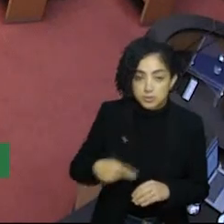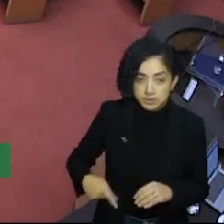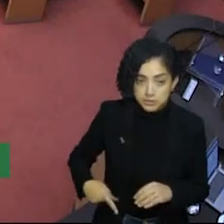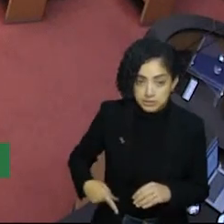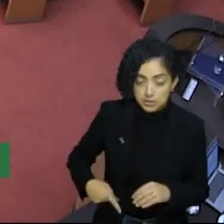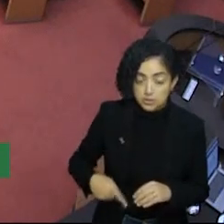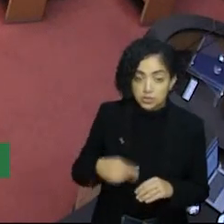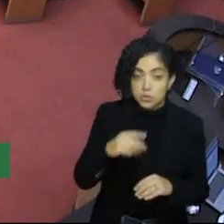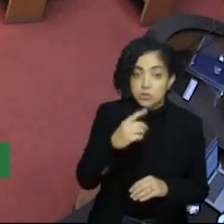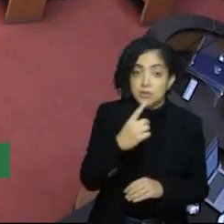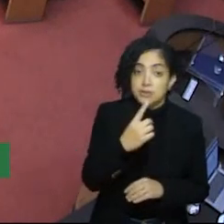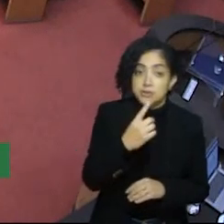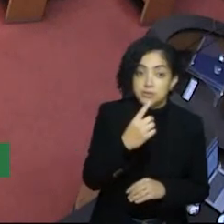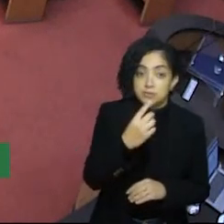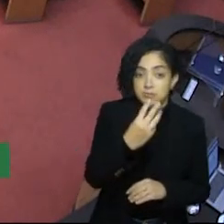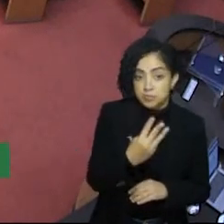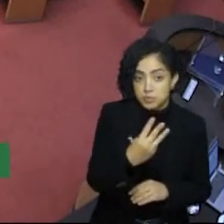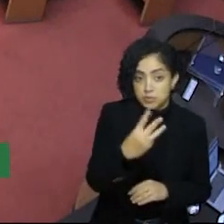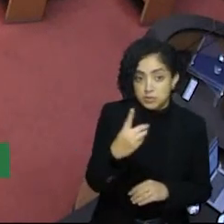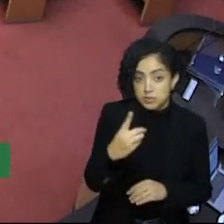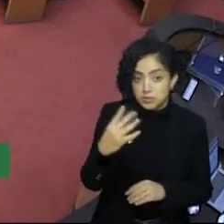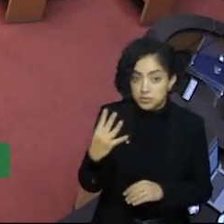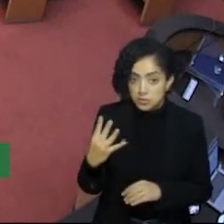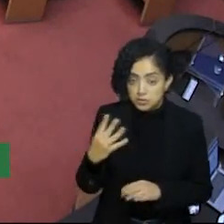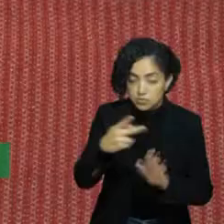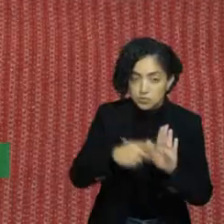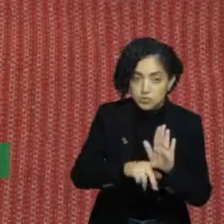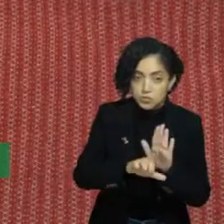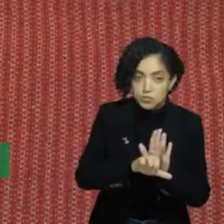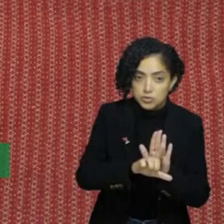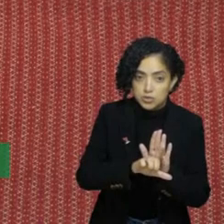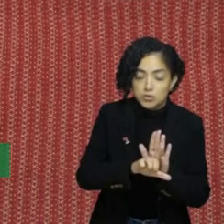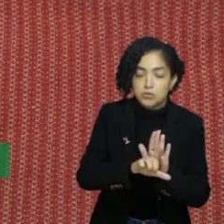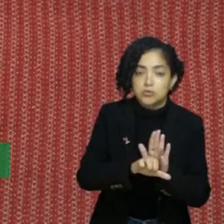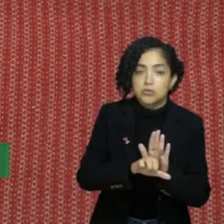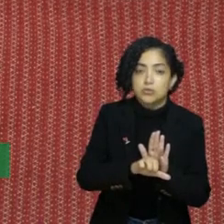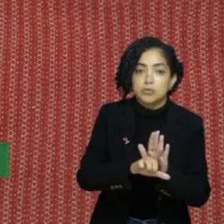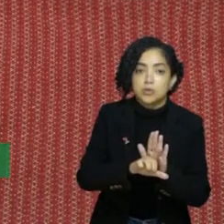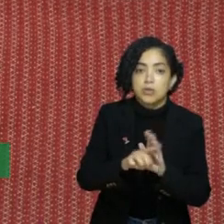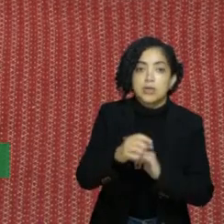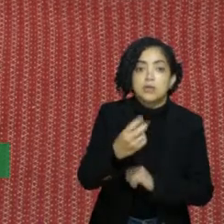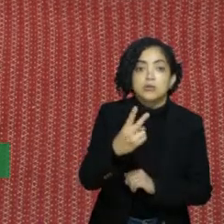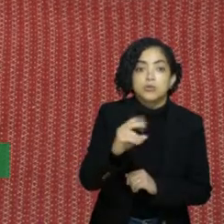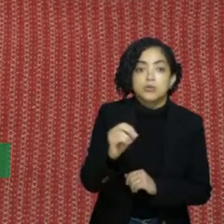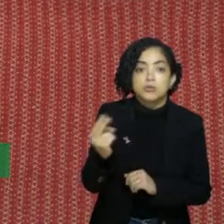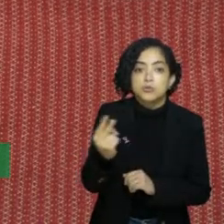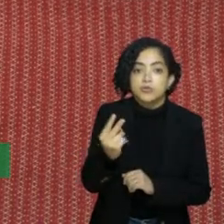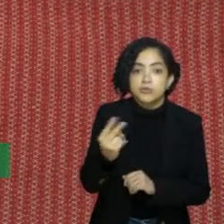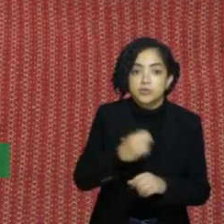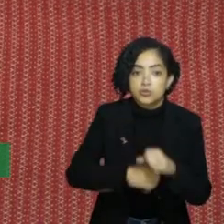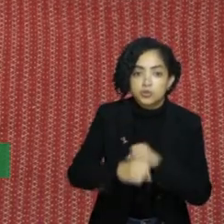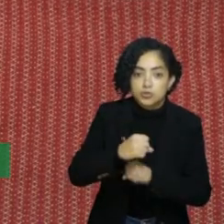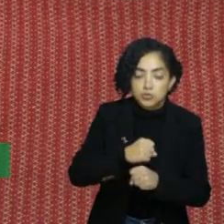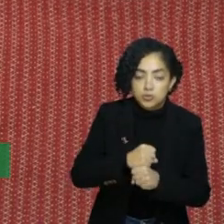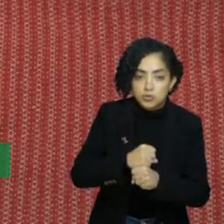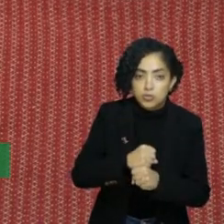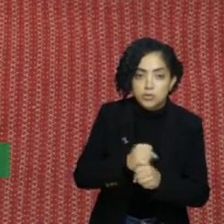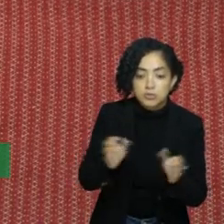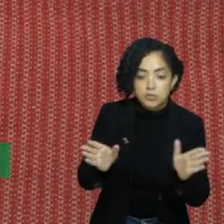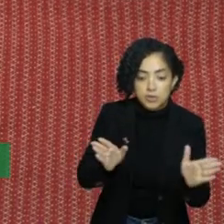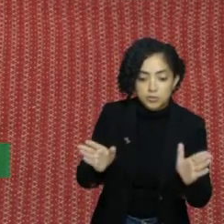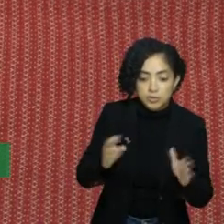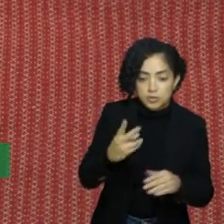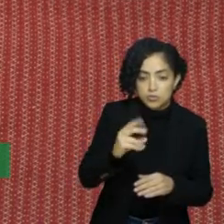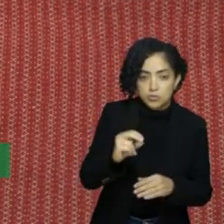lei 314, versus vetos do governo do Estado, lá do ano de 2022 para o exercício de